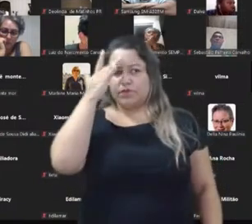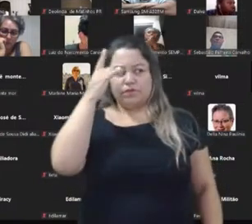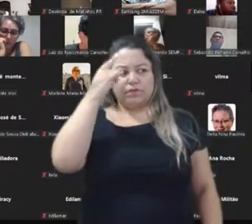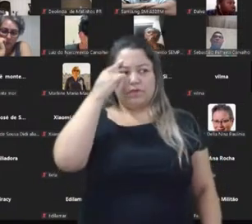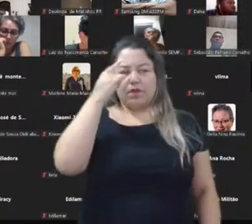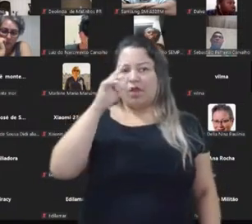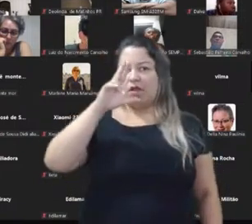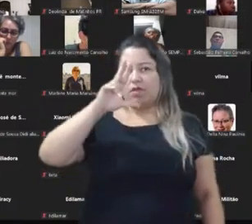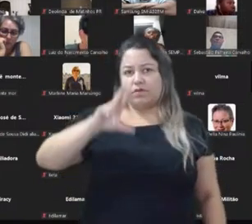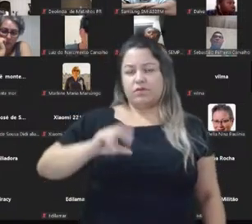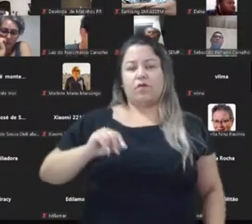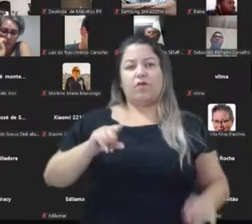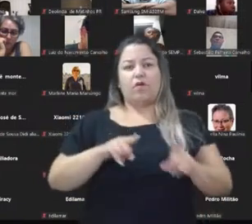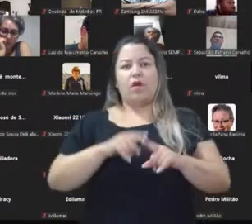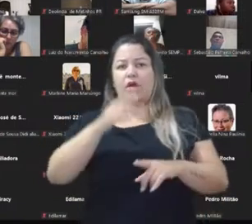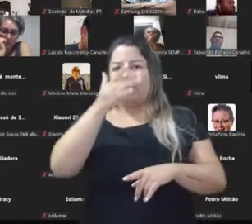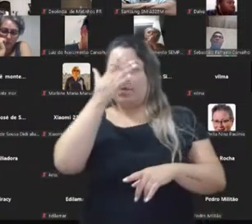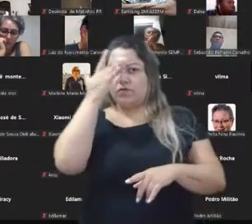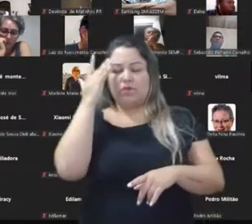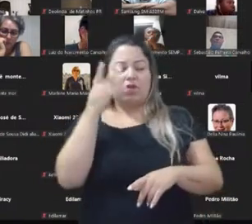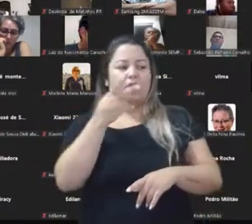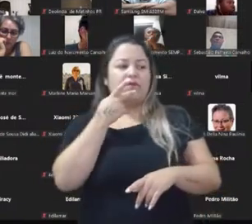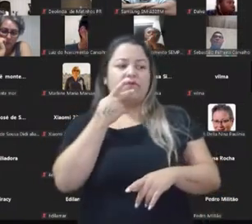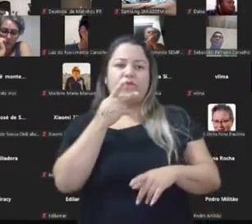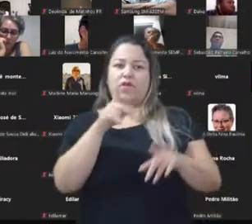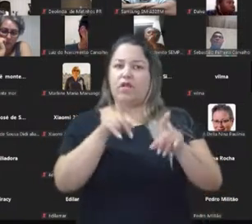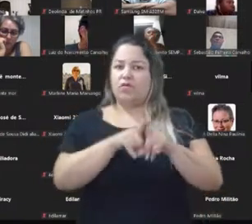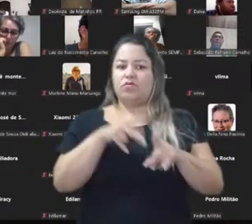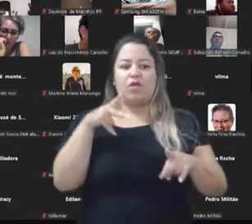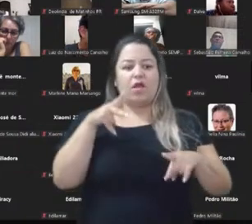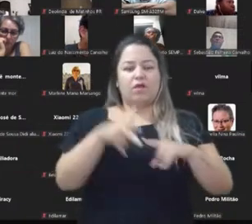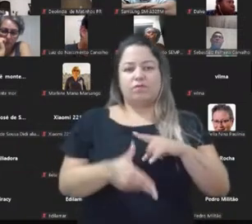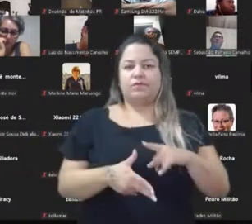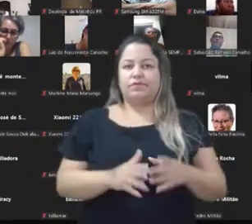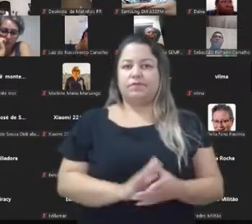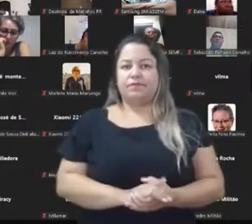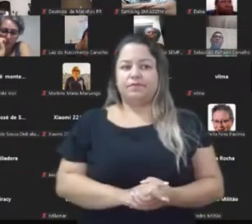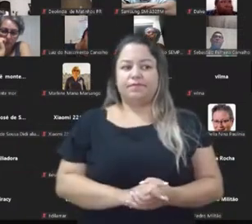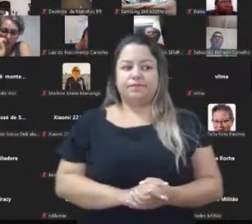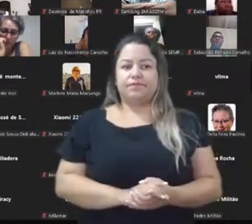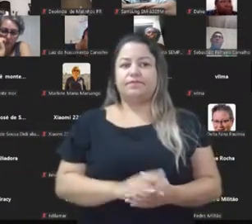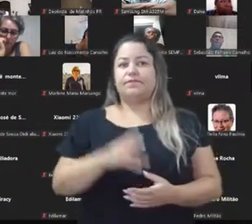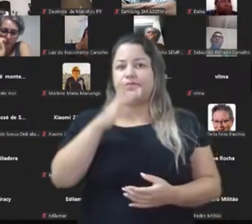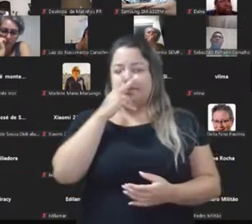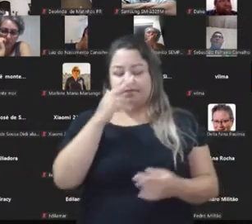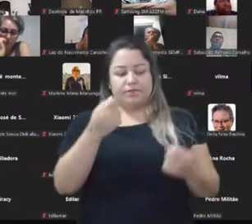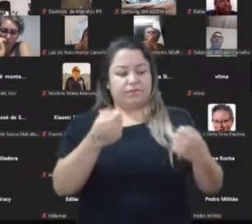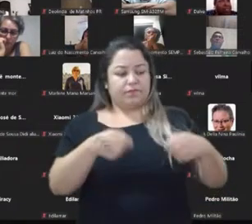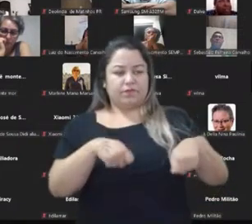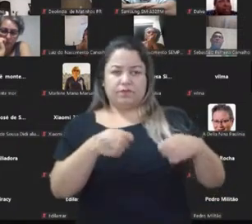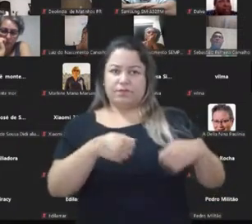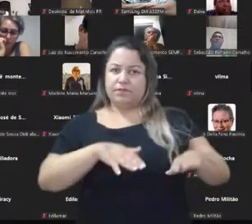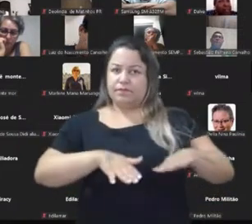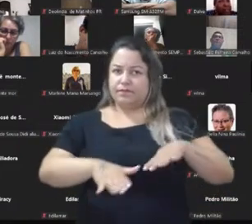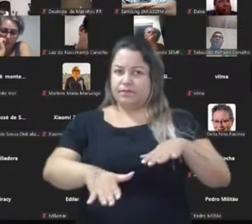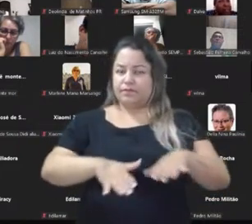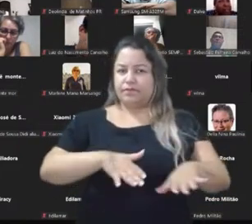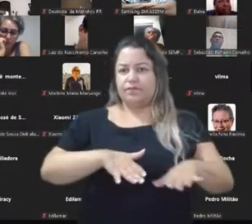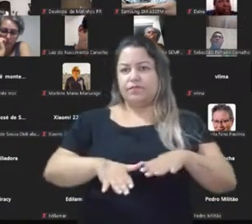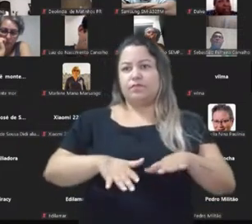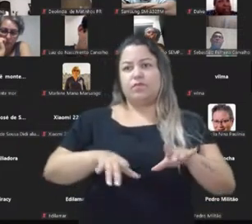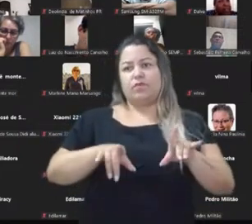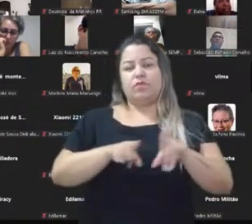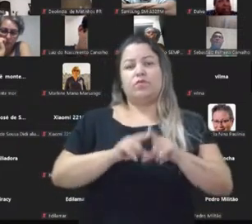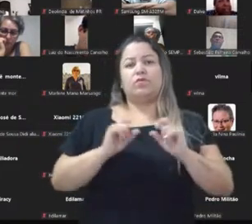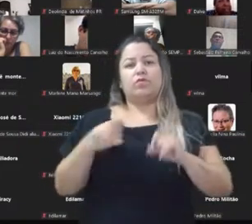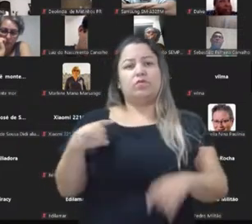não Fulano falou que é assim já corta Então acho que a gente precisa inclusive fazer esse movimento de baixo para cima com